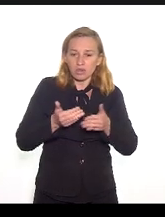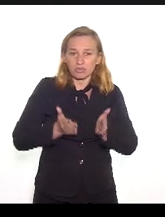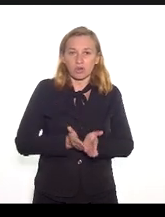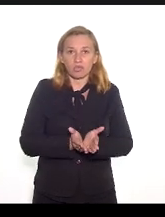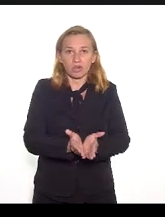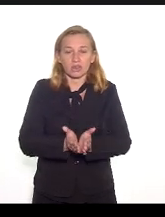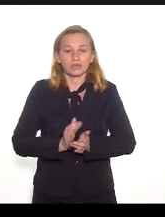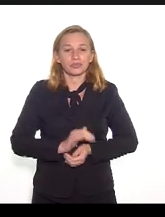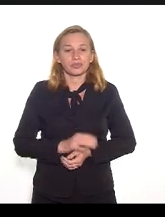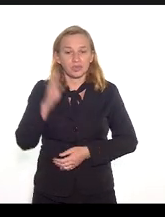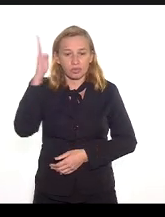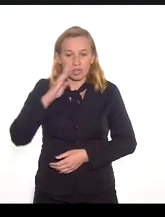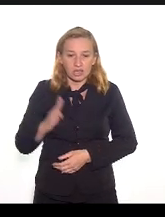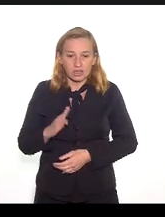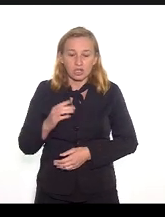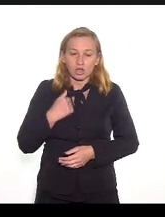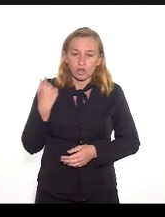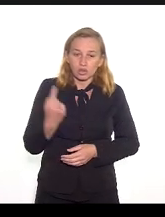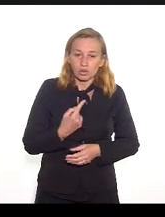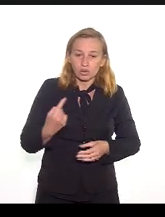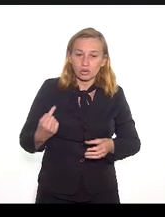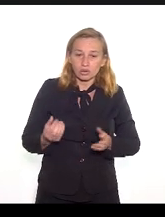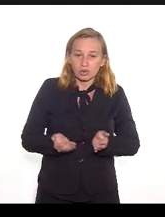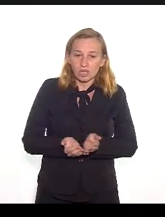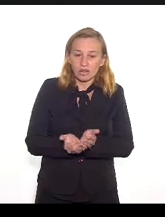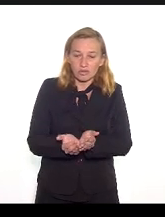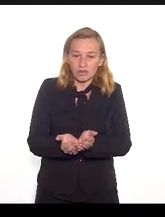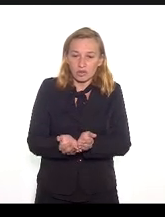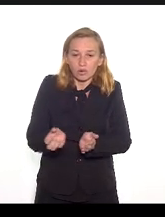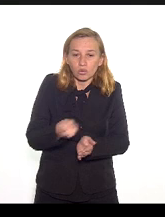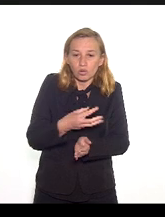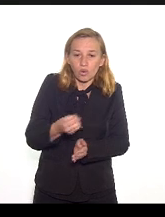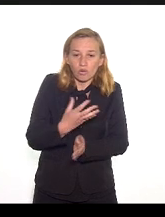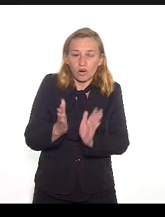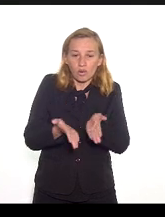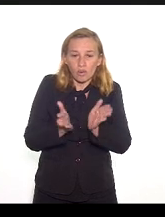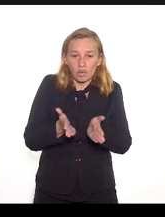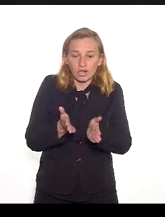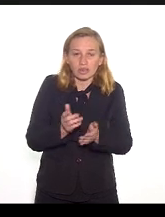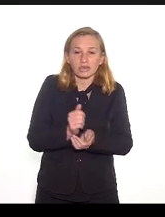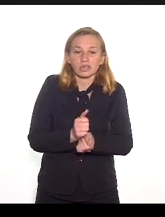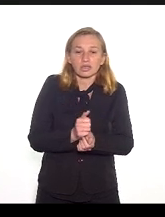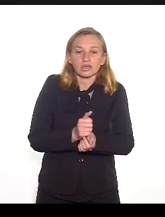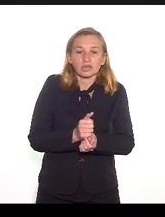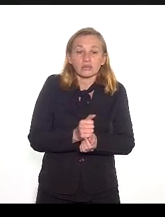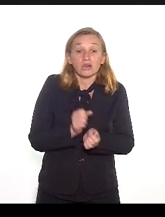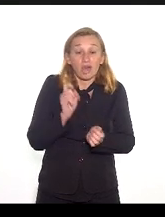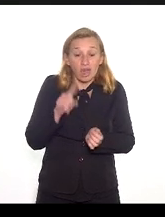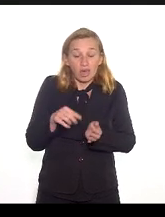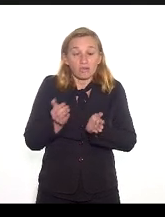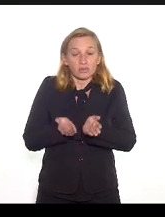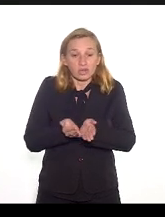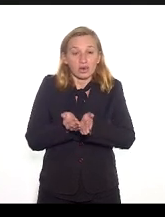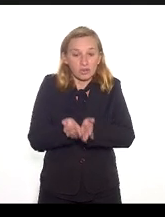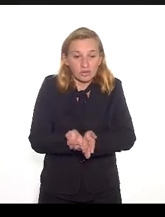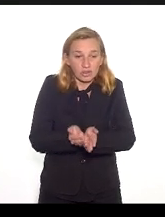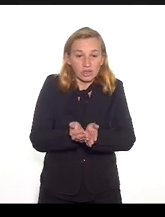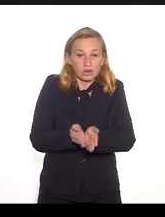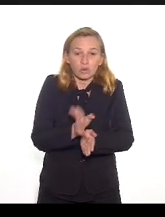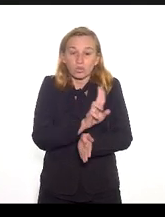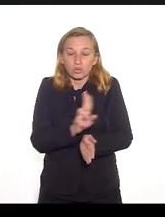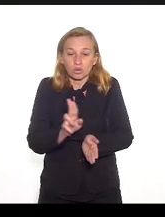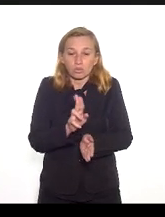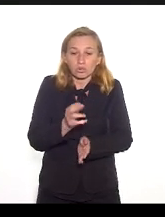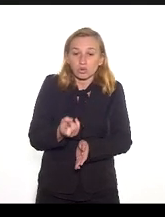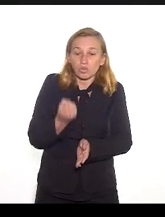né? Nosso navio, que foi recém-adquirido agora, chama-se Professor Luiz Carlos, ele é um navio que leva o nome de um